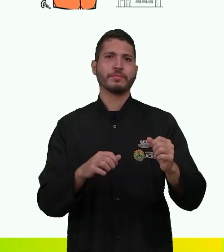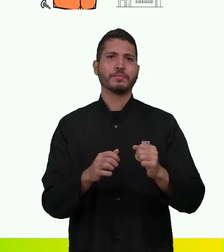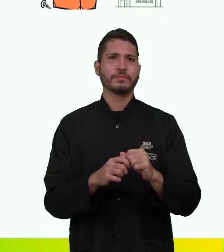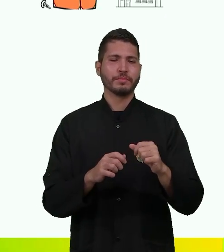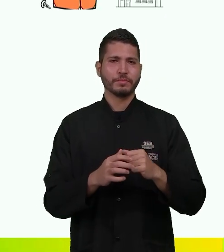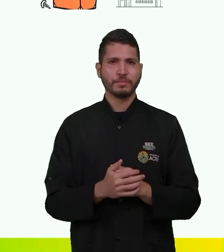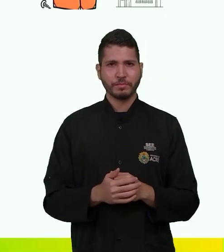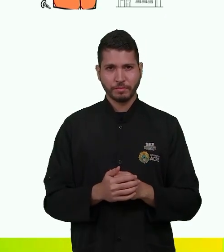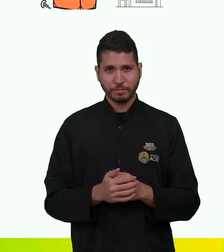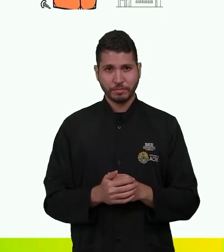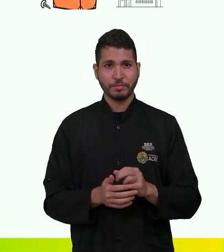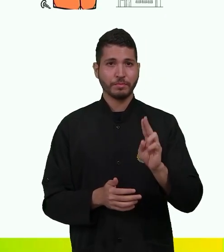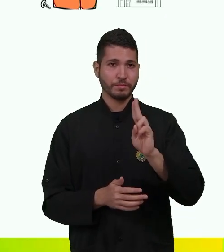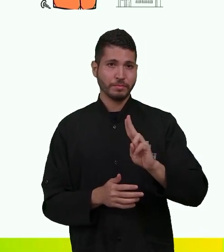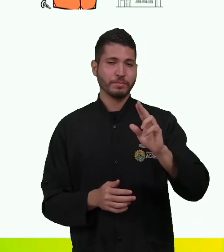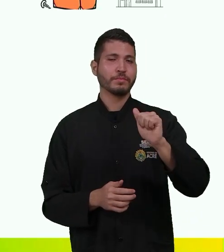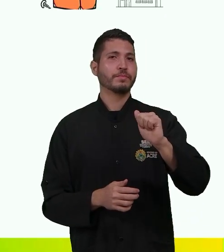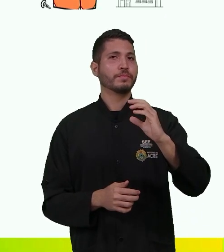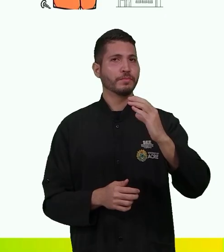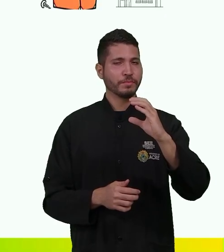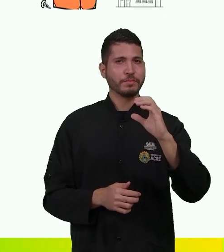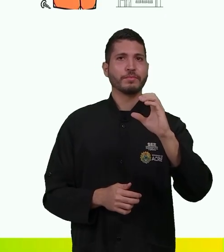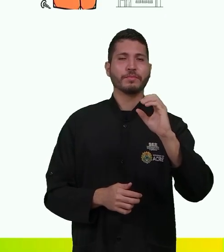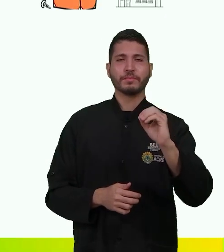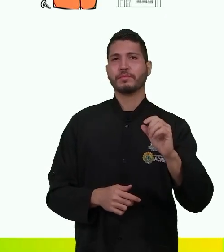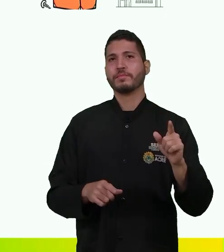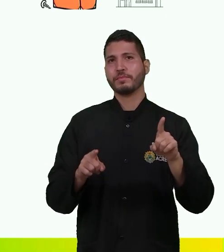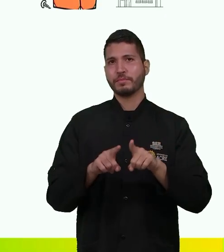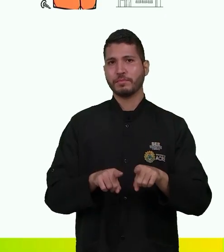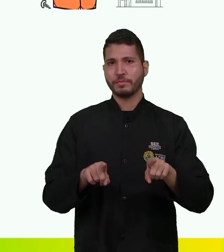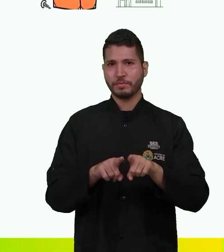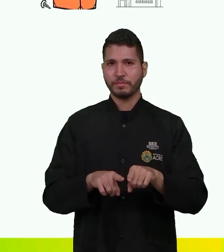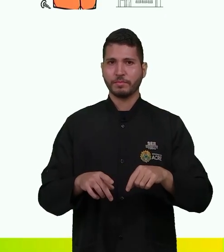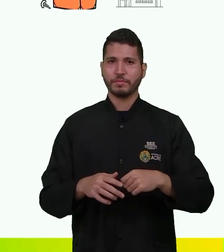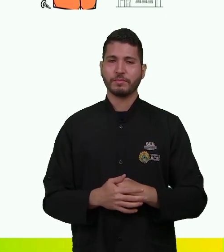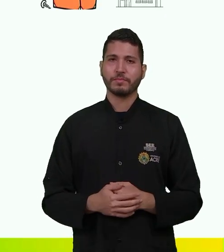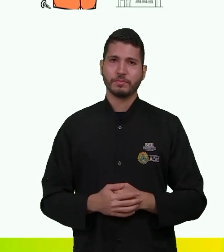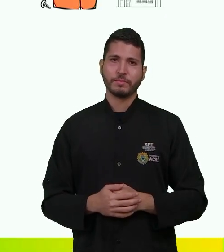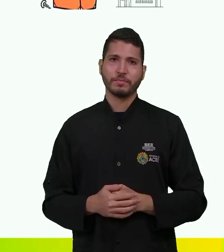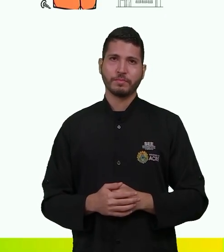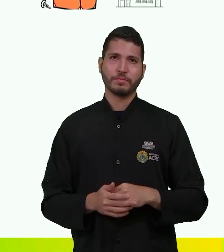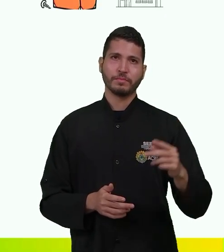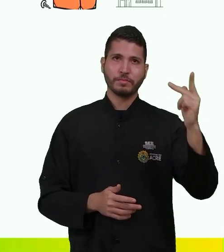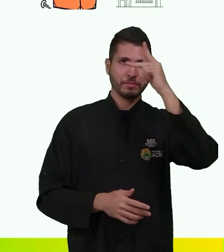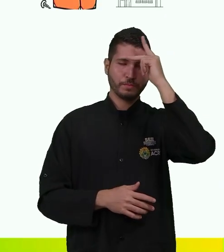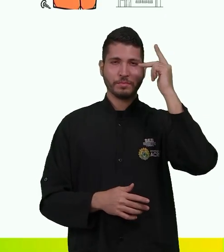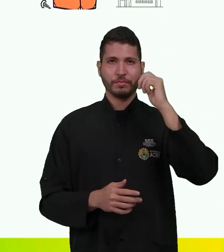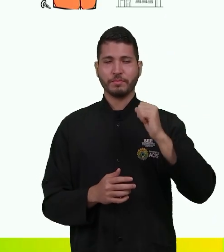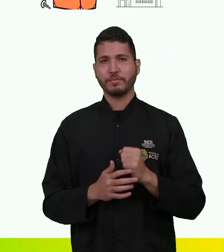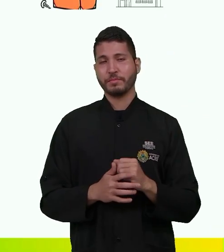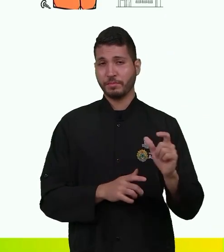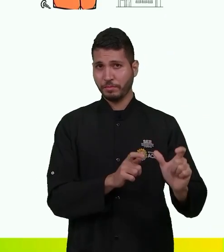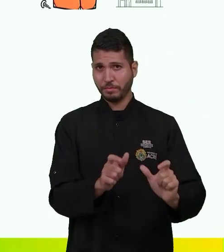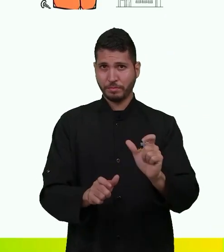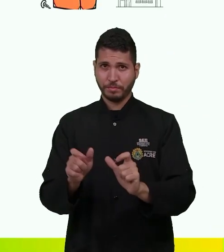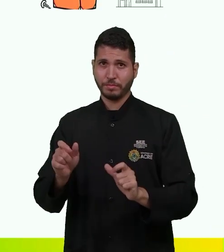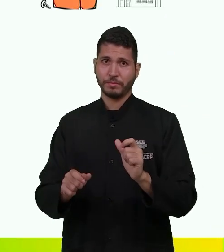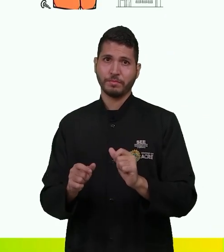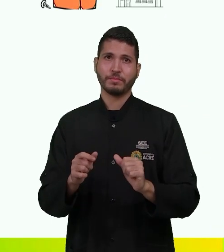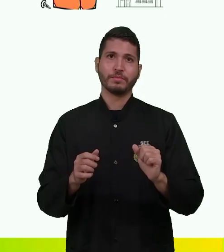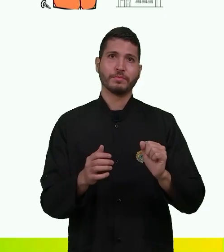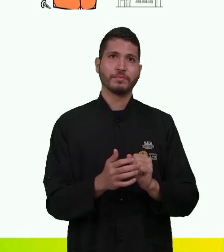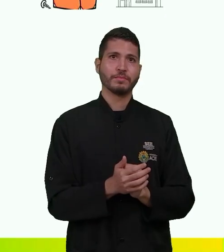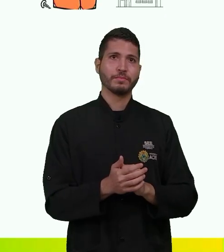do aço, possibilitando o transporte de pessoas e mercadorias e conectando regiões